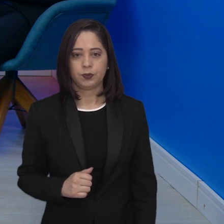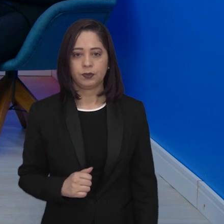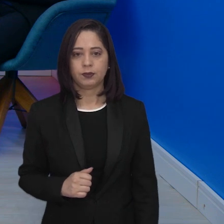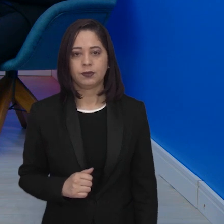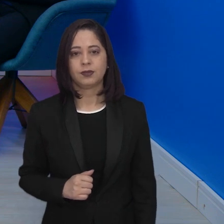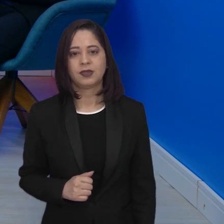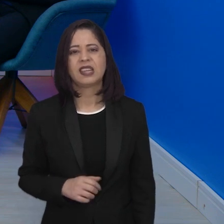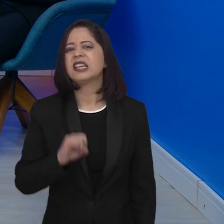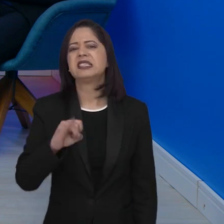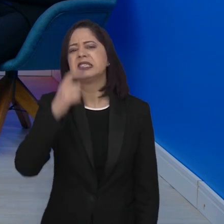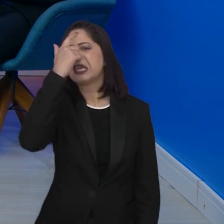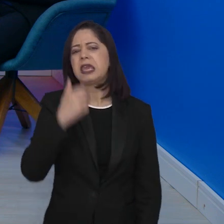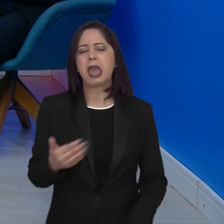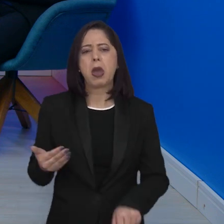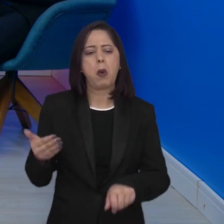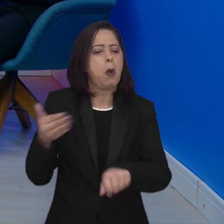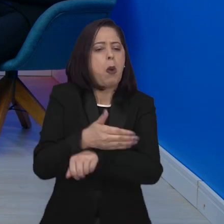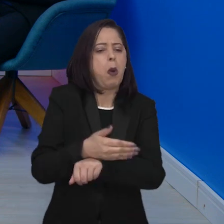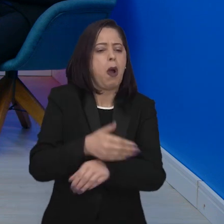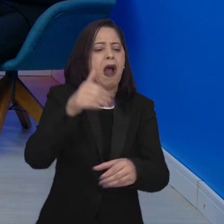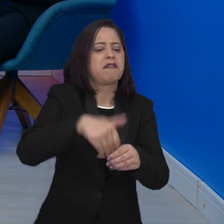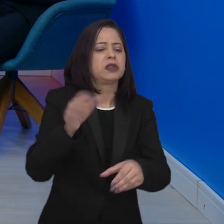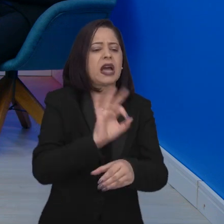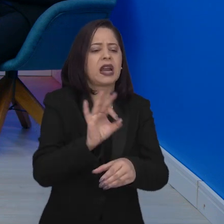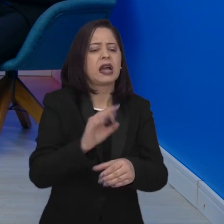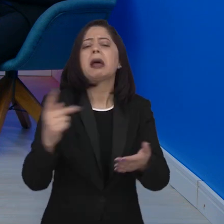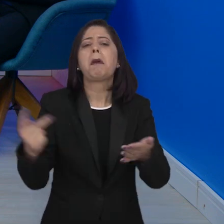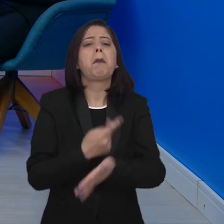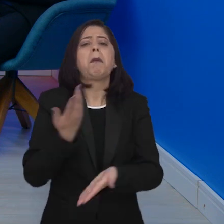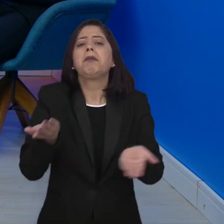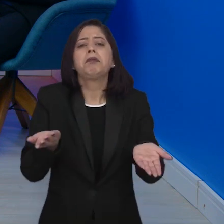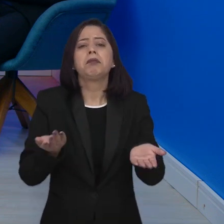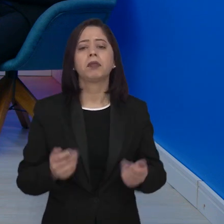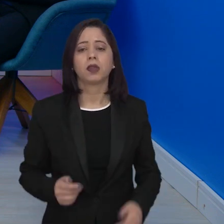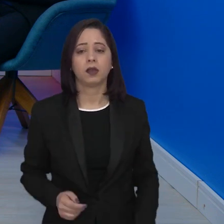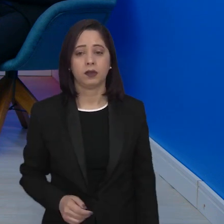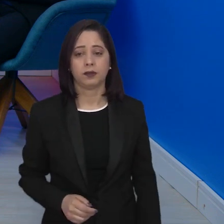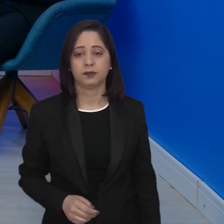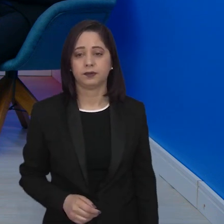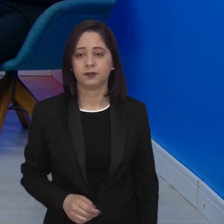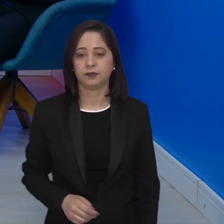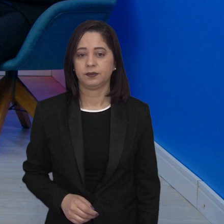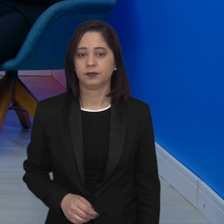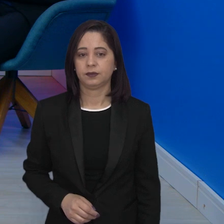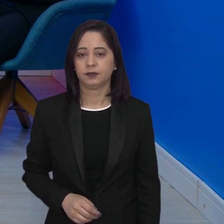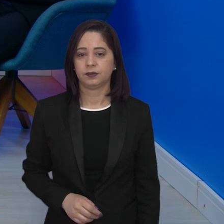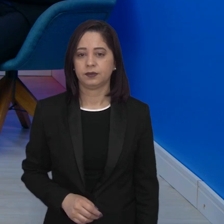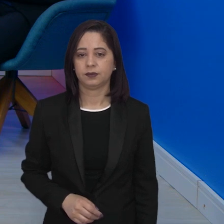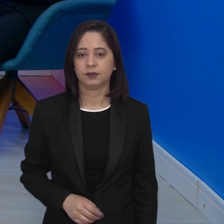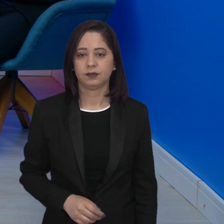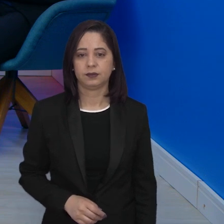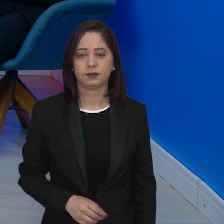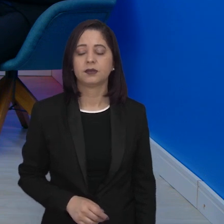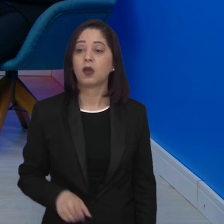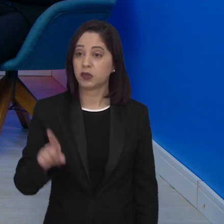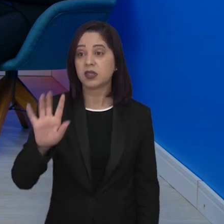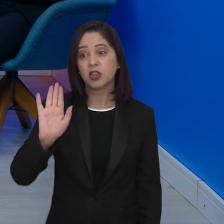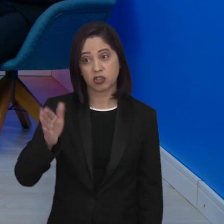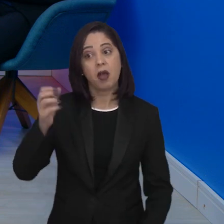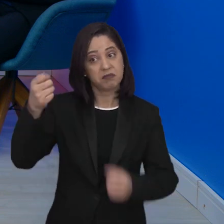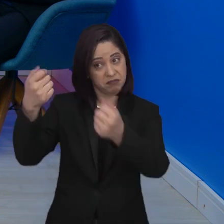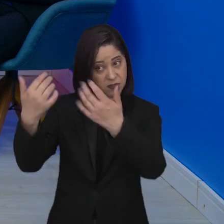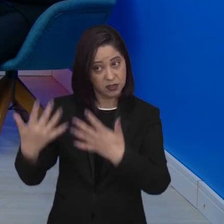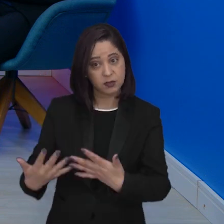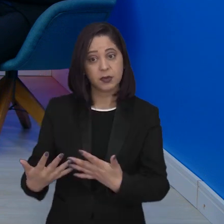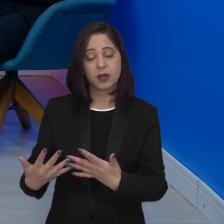ouvir? Se eu não votar, o que acontece? Olha aí, até um assunto que você já comentou no